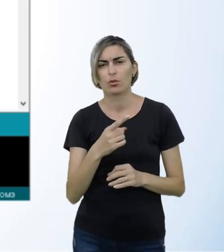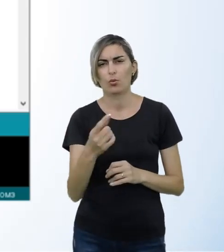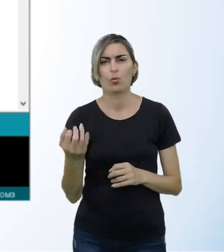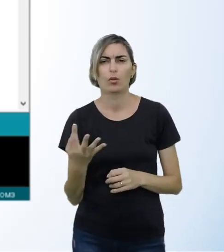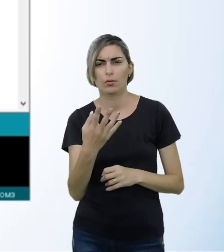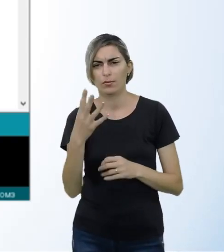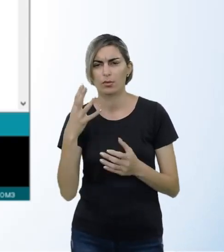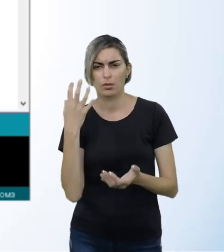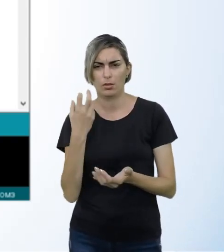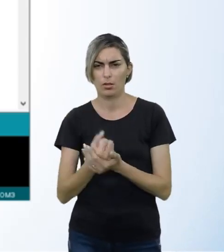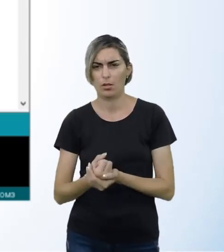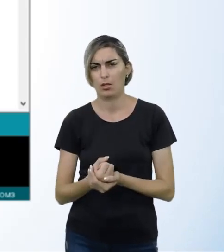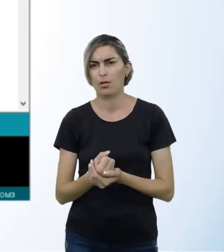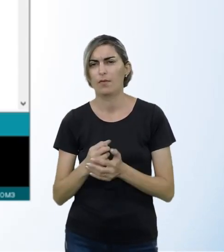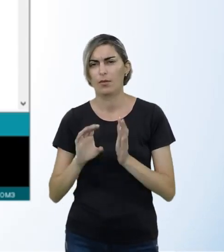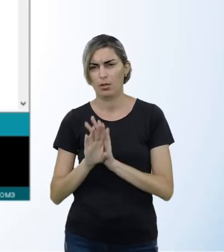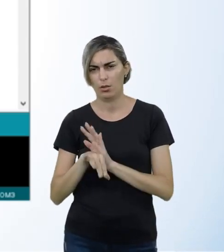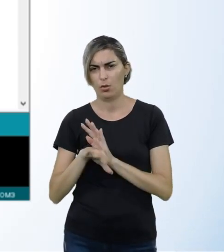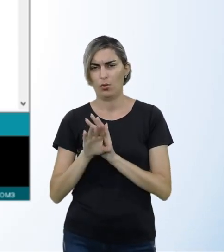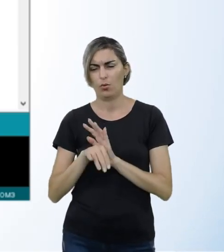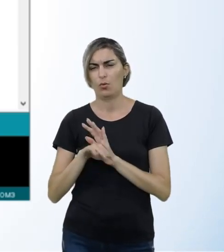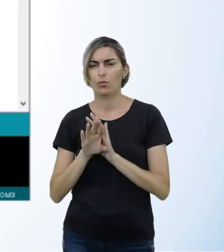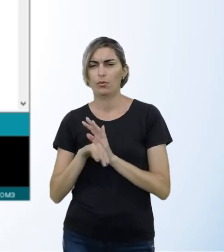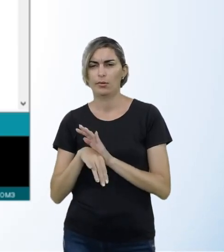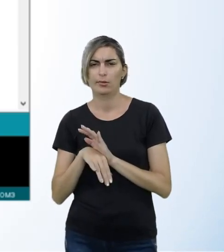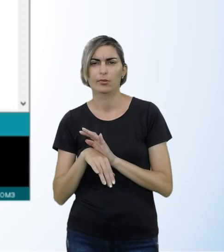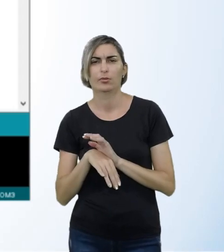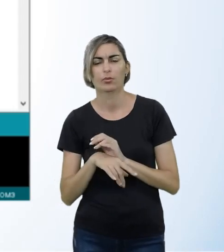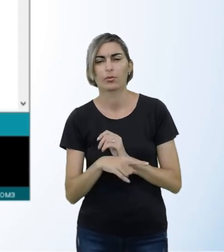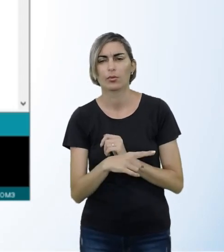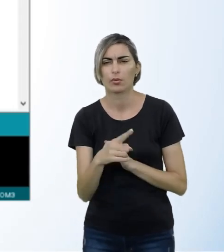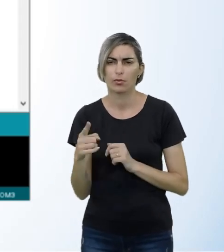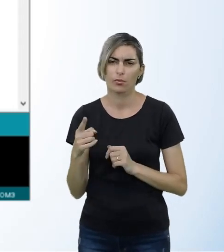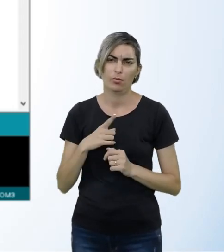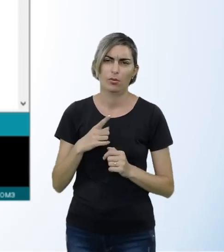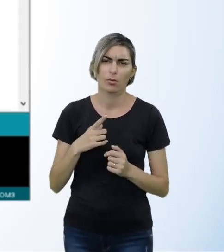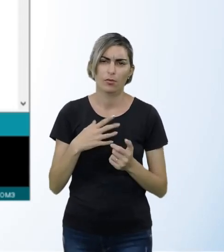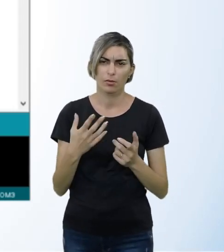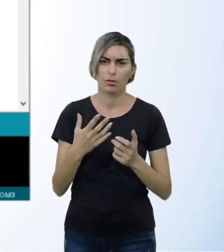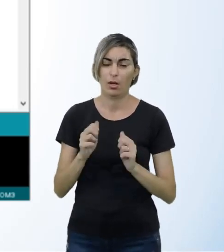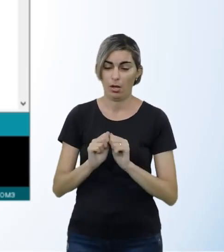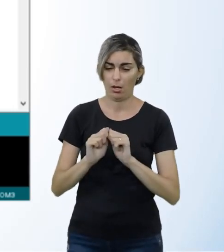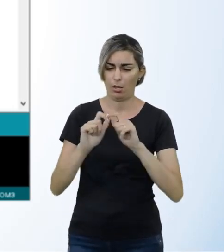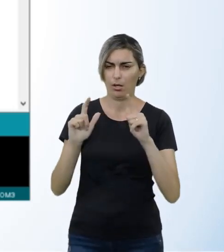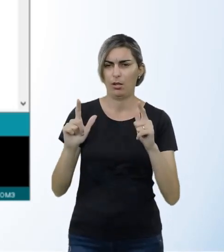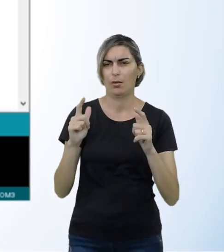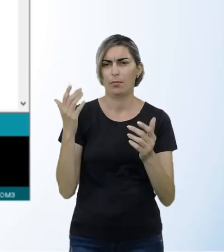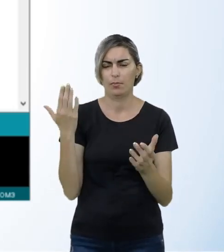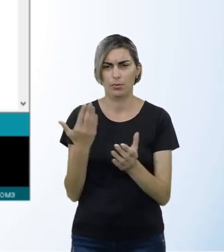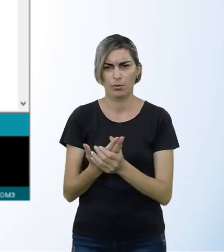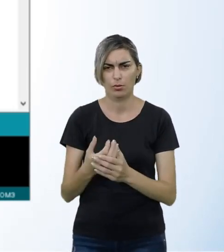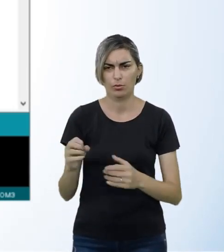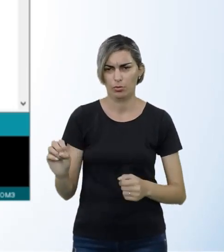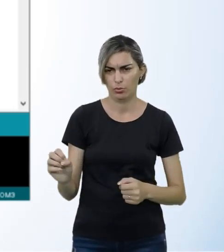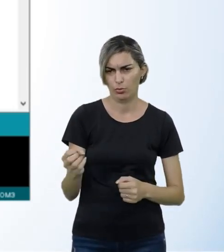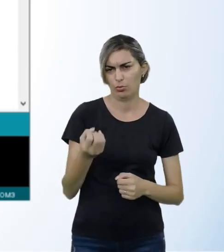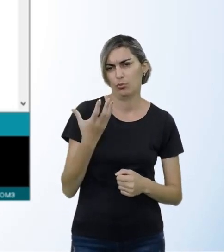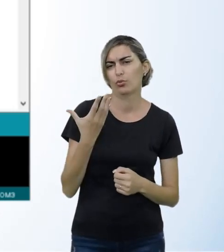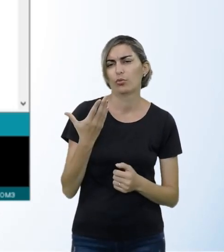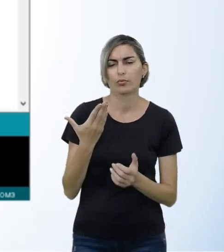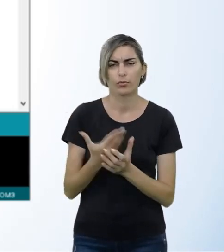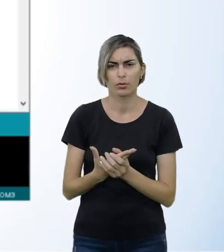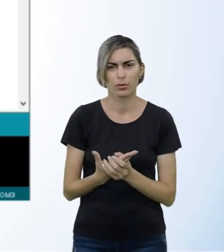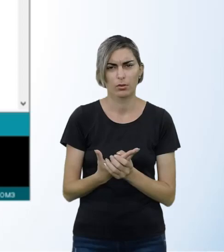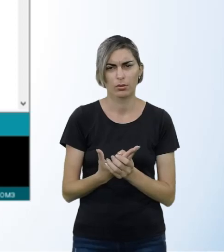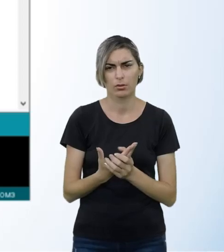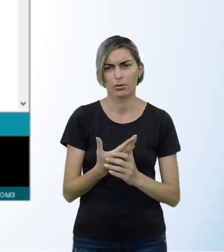quando você quer gravar esse código escrito para a placa. E aqui é quando você quer abrir um arquivo, na verdade um novo, quer criar um novo arquivo.